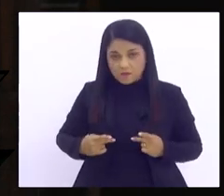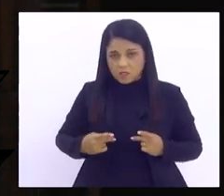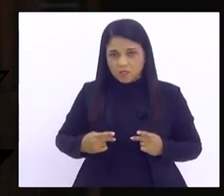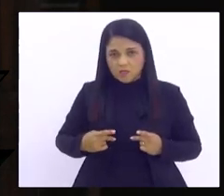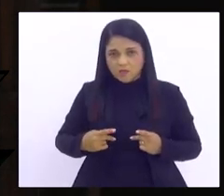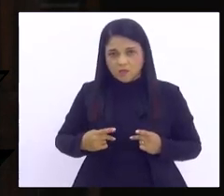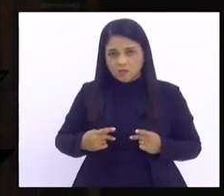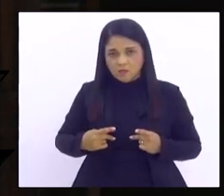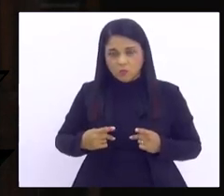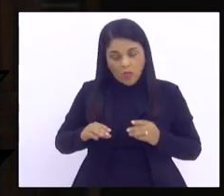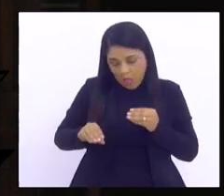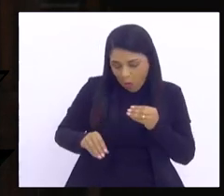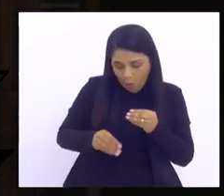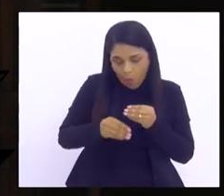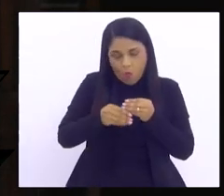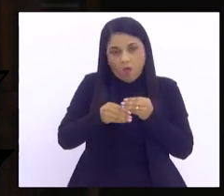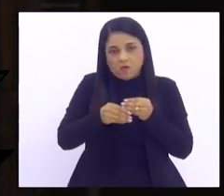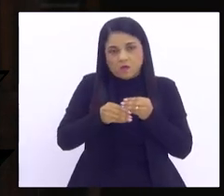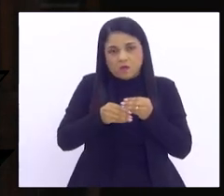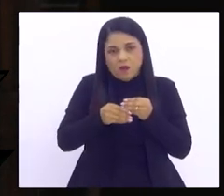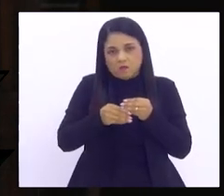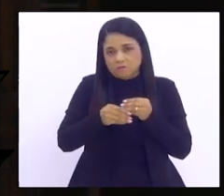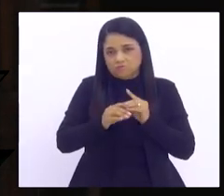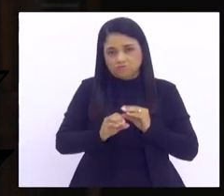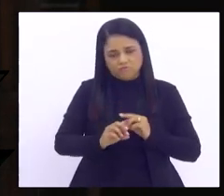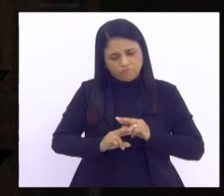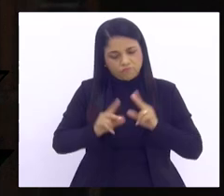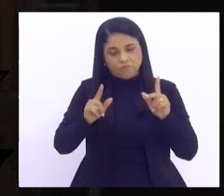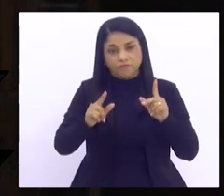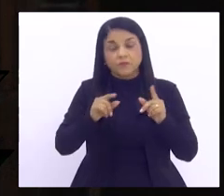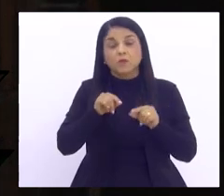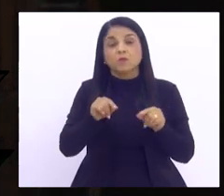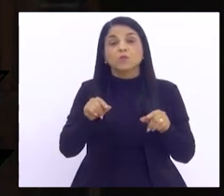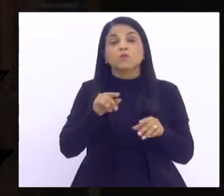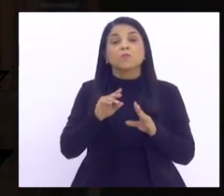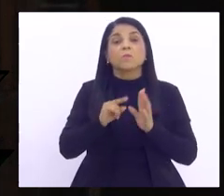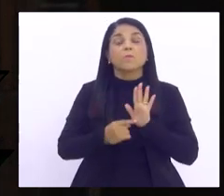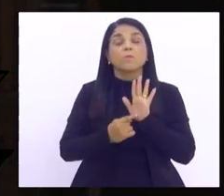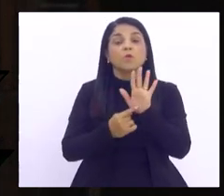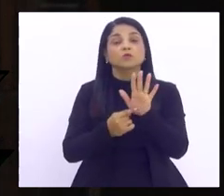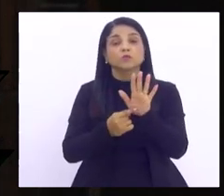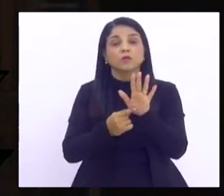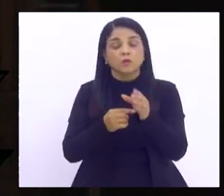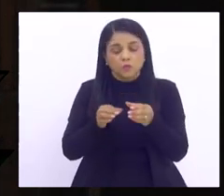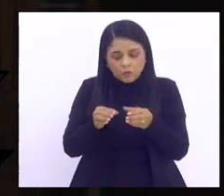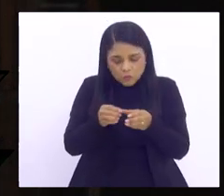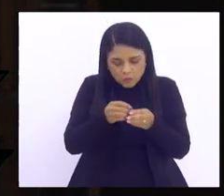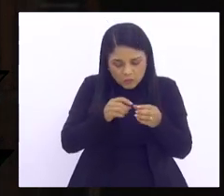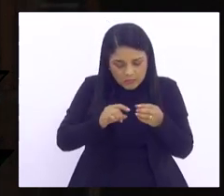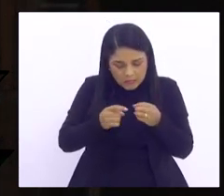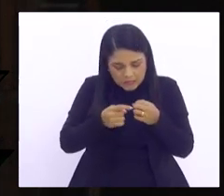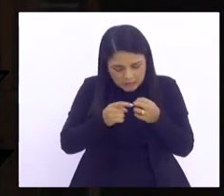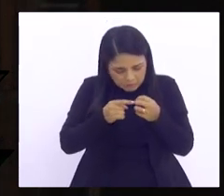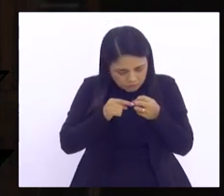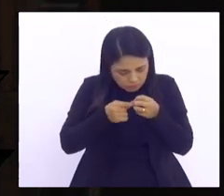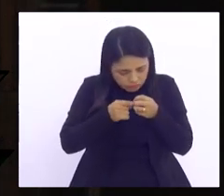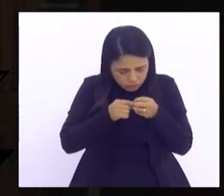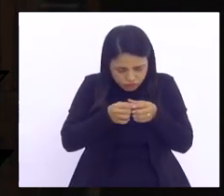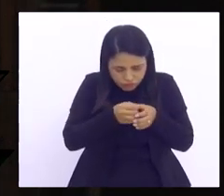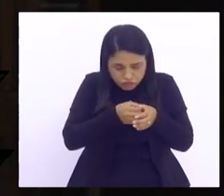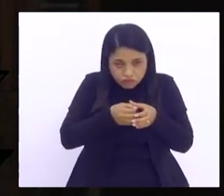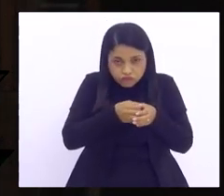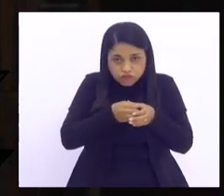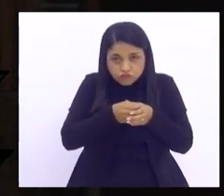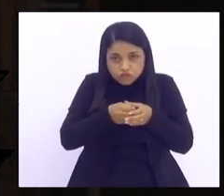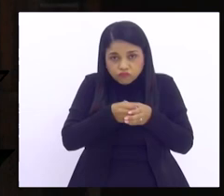todo ou de um agregado de elementos. Isso tudo leva a concluir que o embrião humano, mesmo no seu primeiro passo, não é